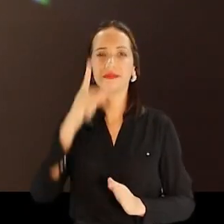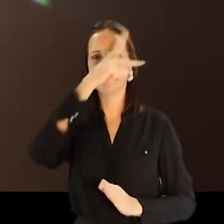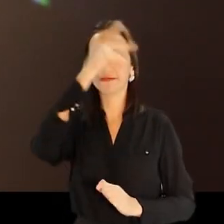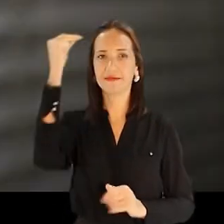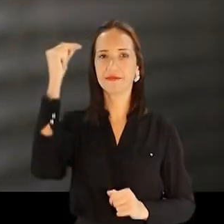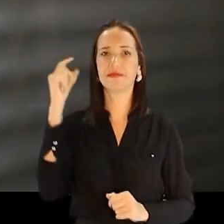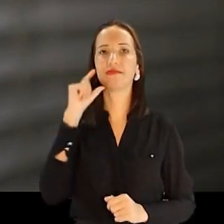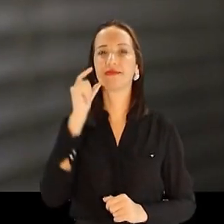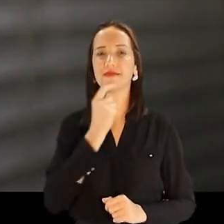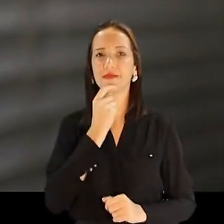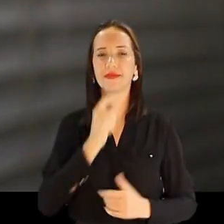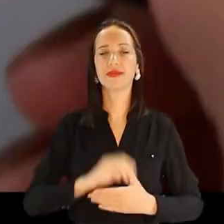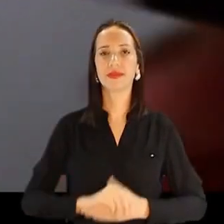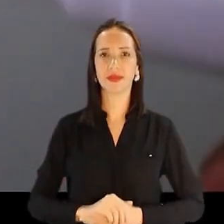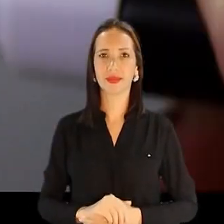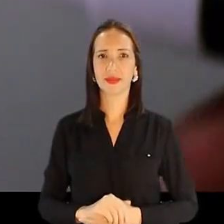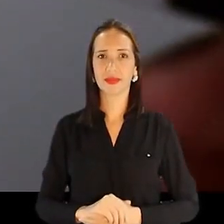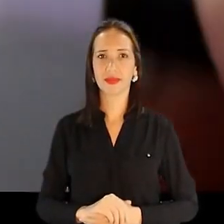Ricardo Nunes.